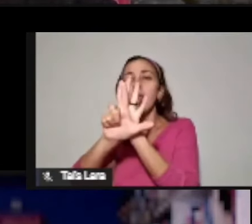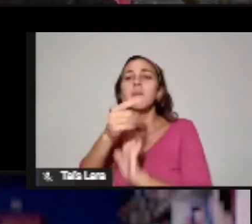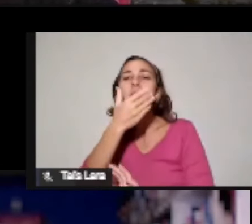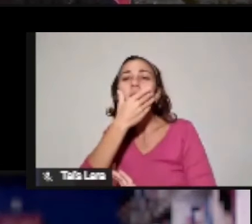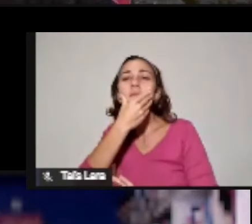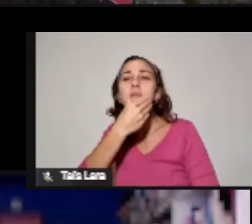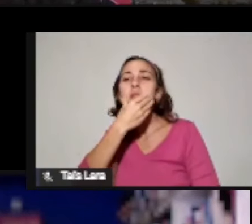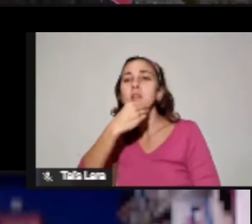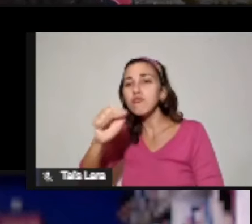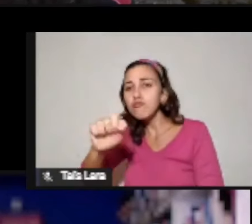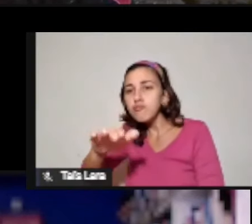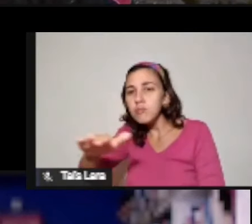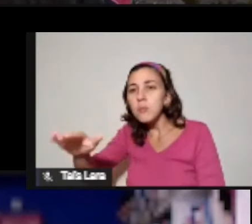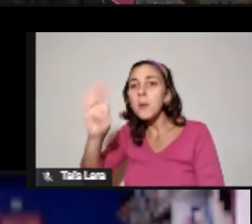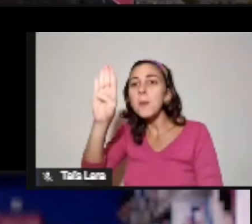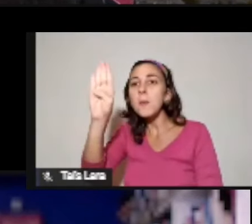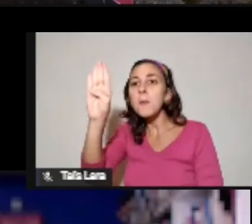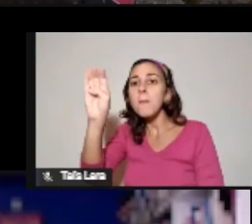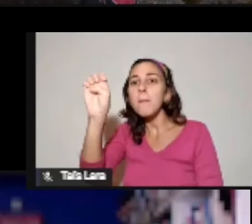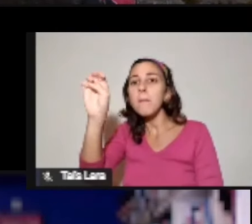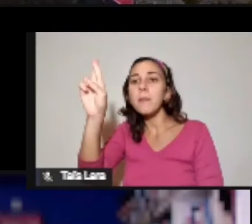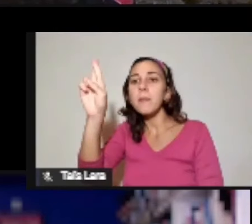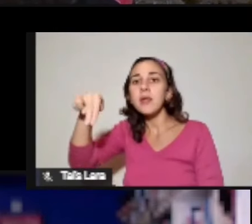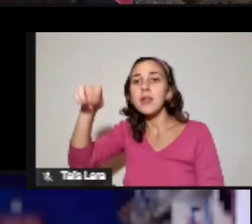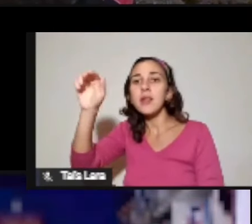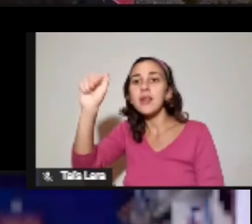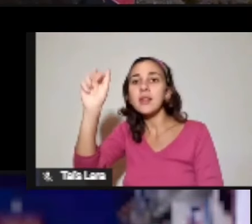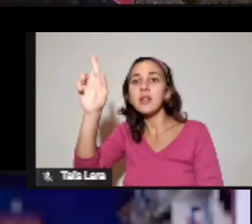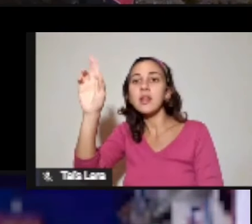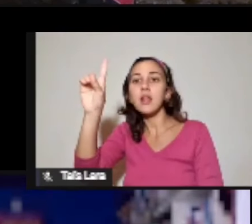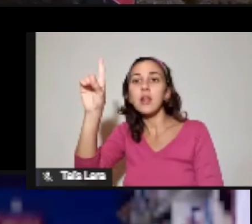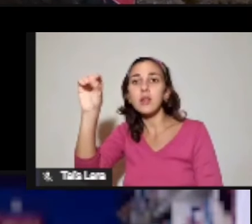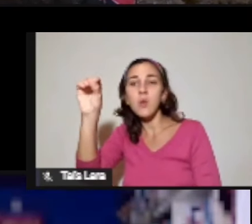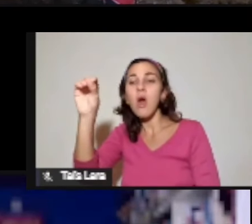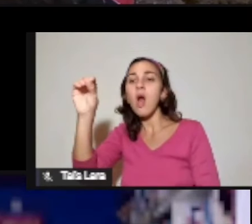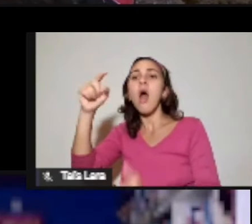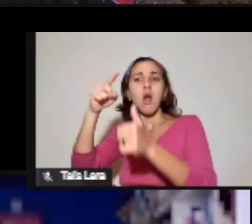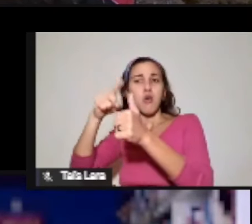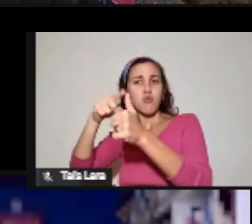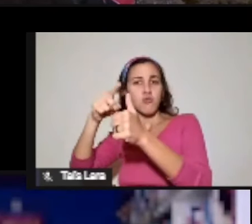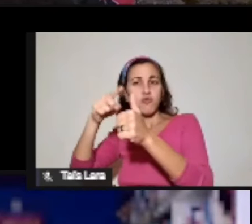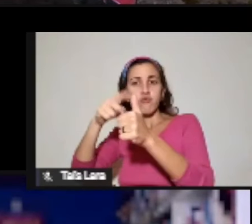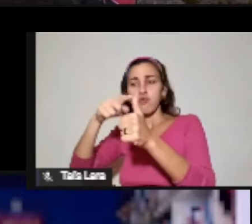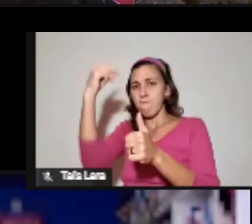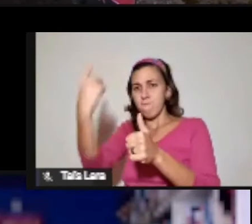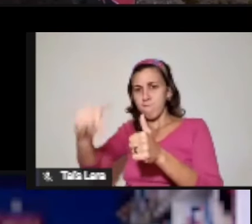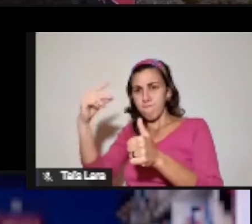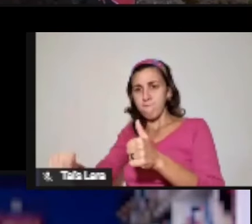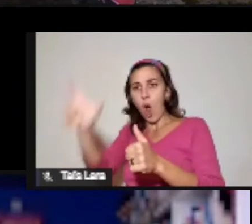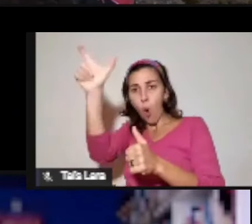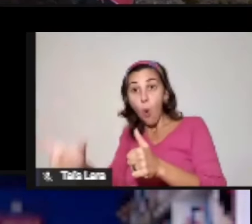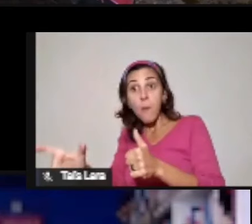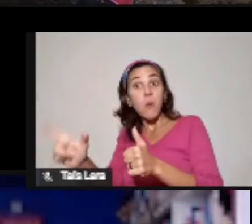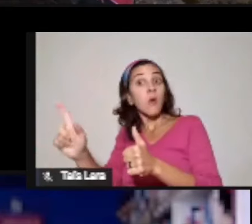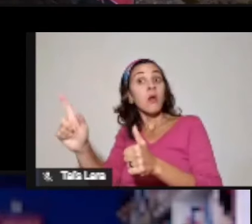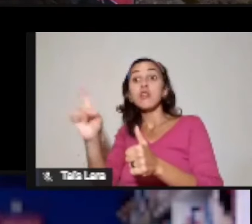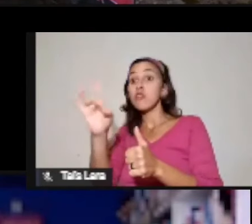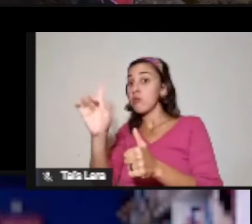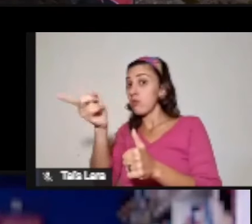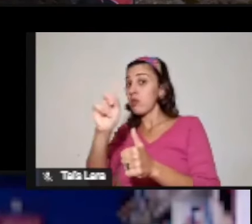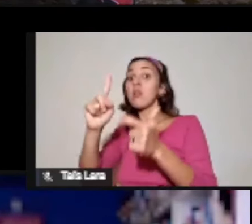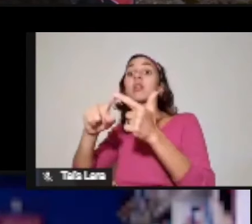da Palmada, que é como ela é muito conhecida, porque ela inclui outras coisas, não apenas a agressão física. Então, esse direito deve